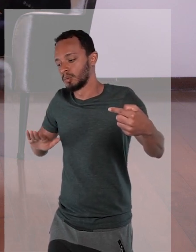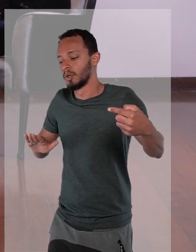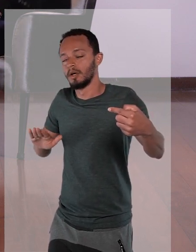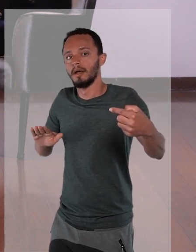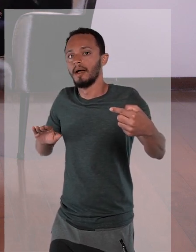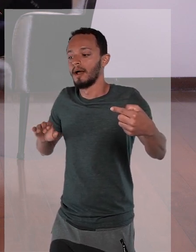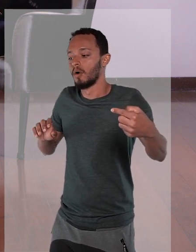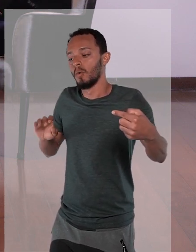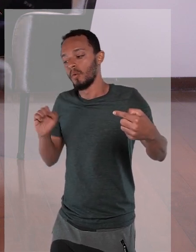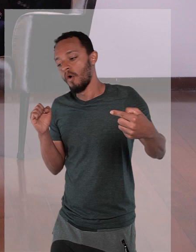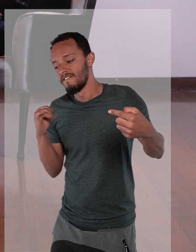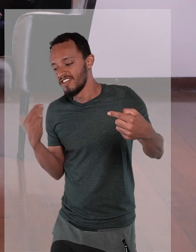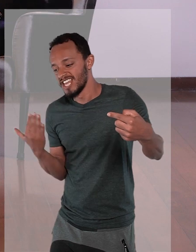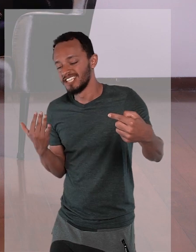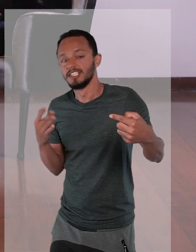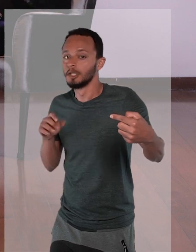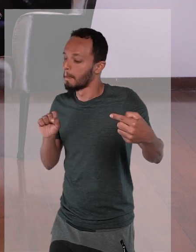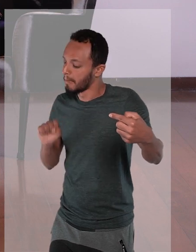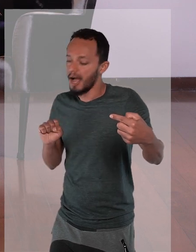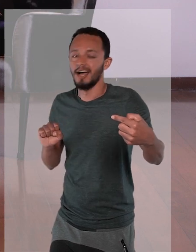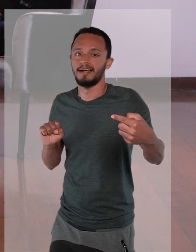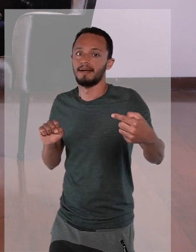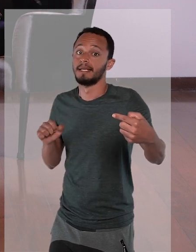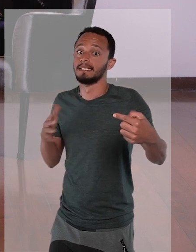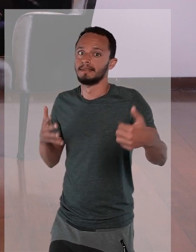sempre foram, né,